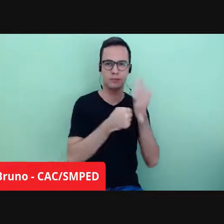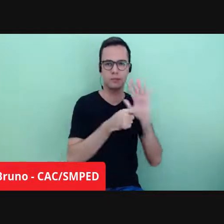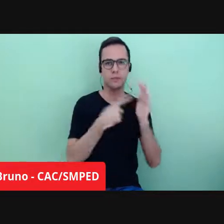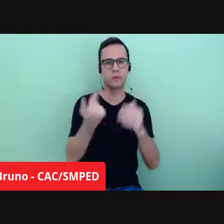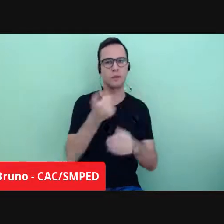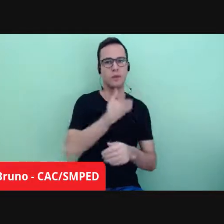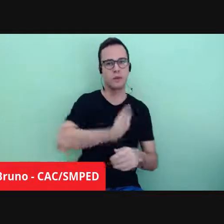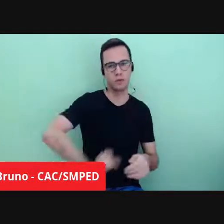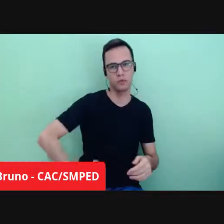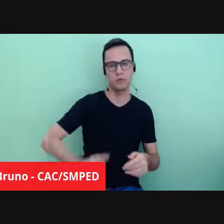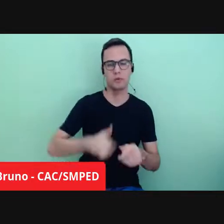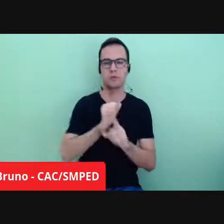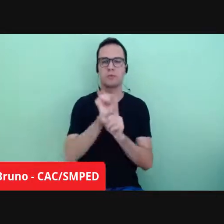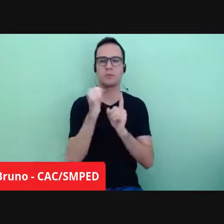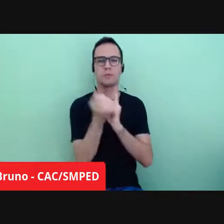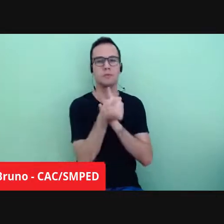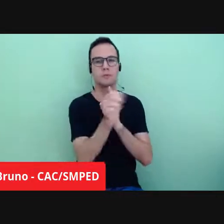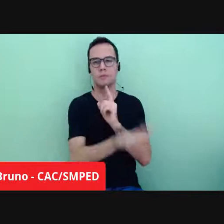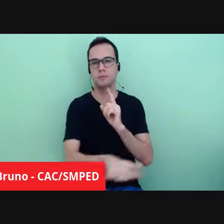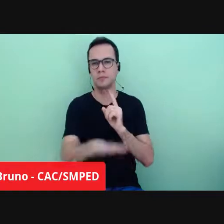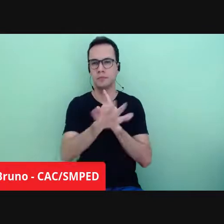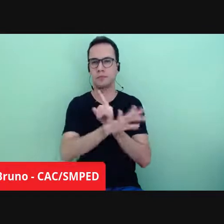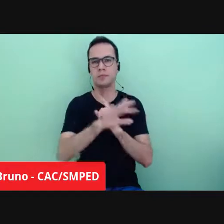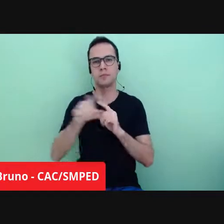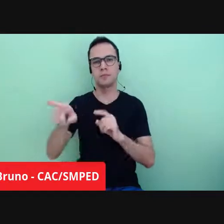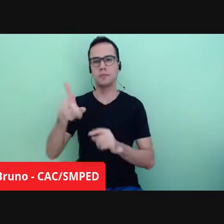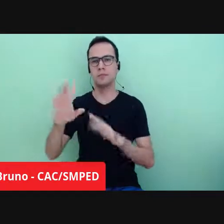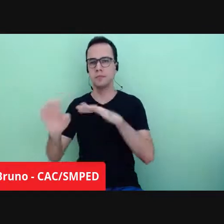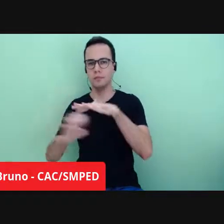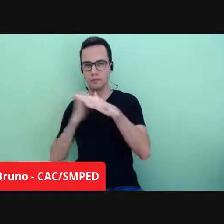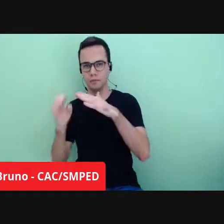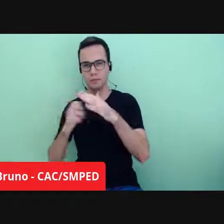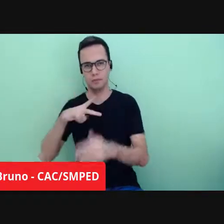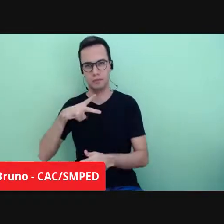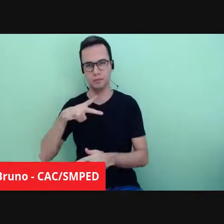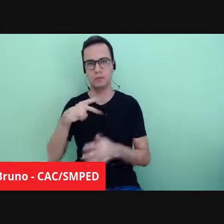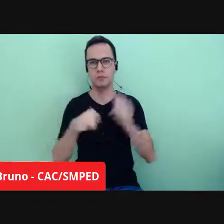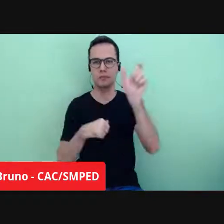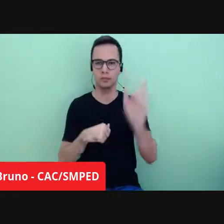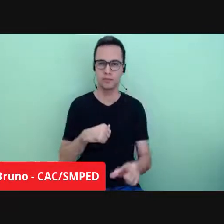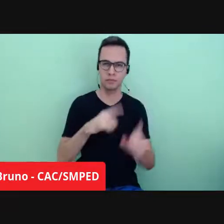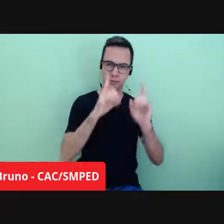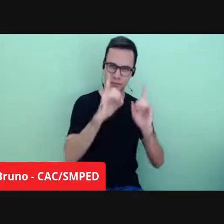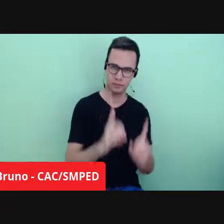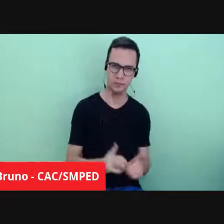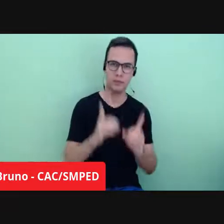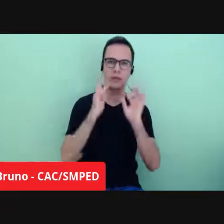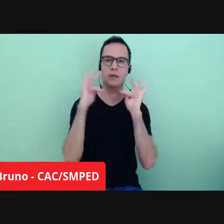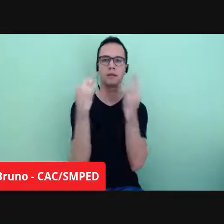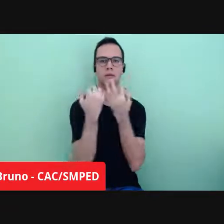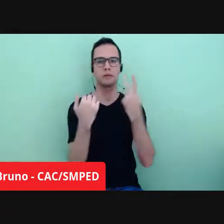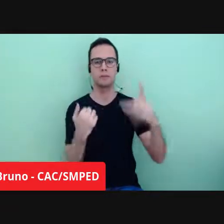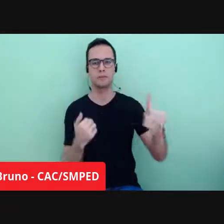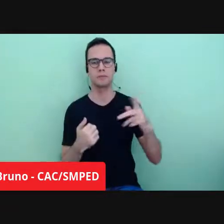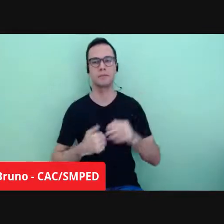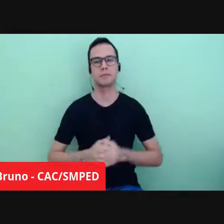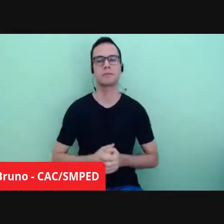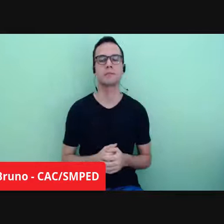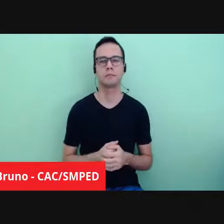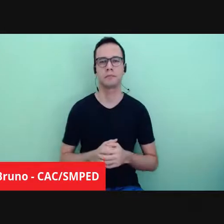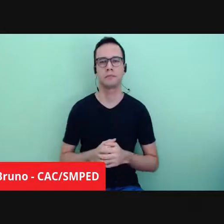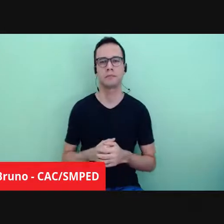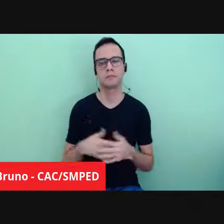governo, a sociedade civil, a iniciativa privada, a pessoa com deficiência, a família da pessoa com